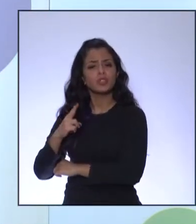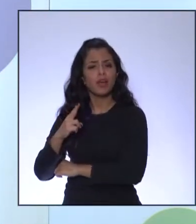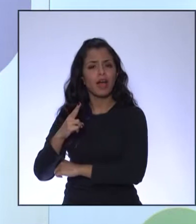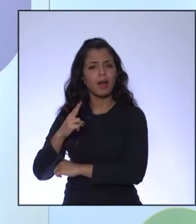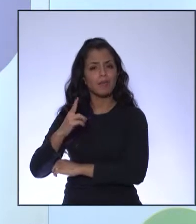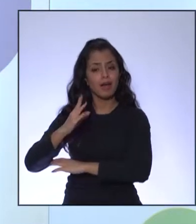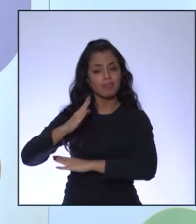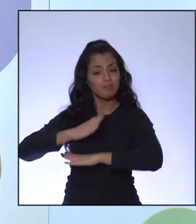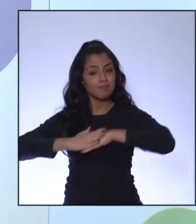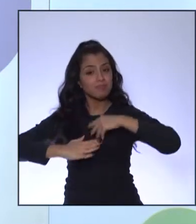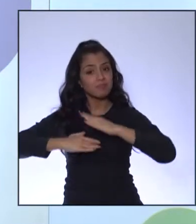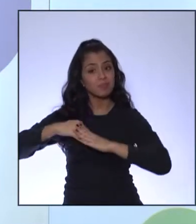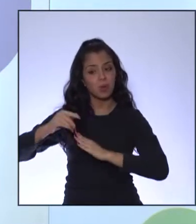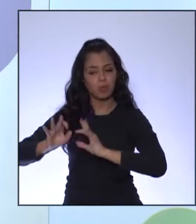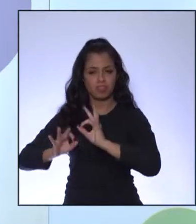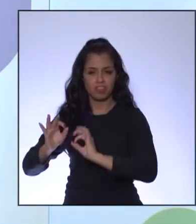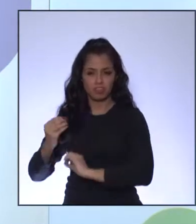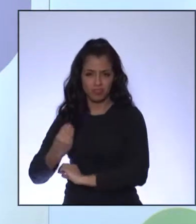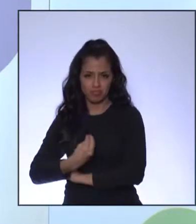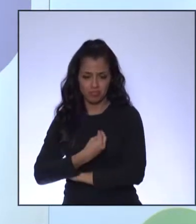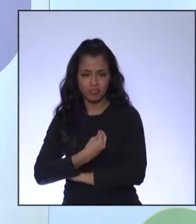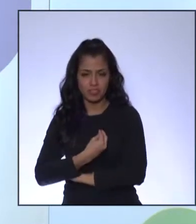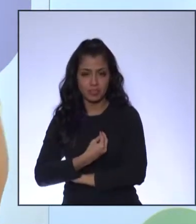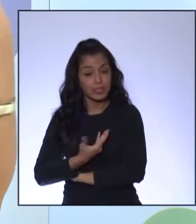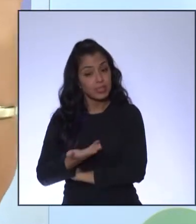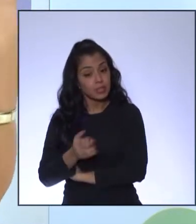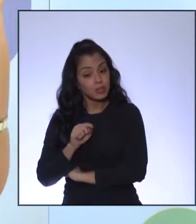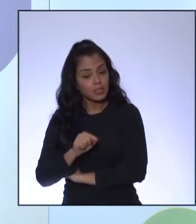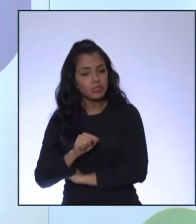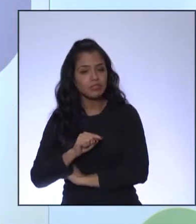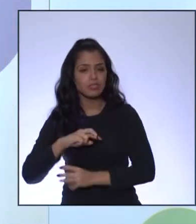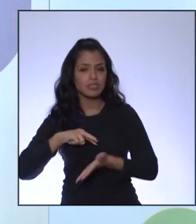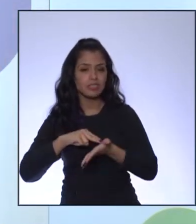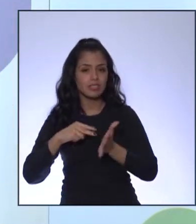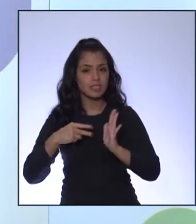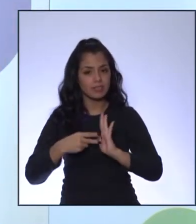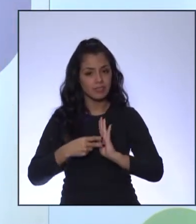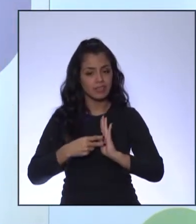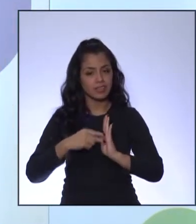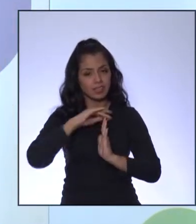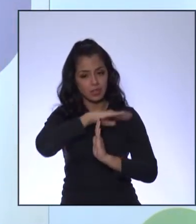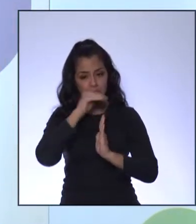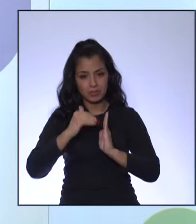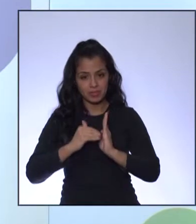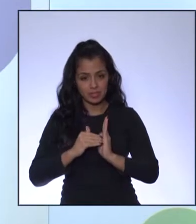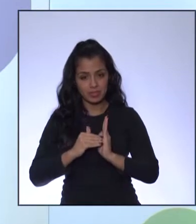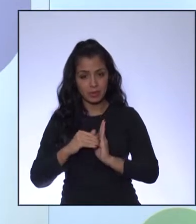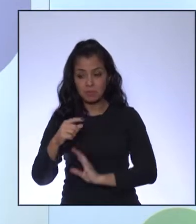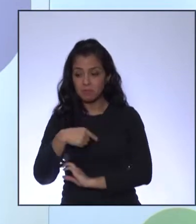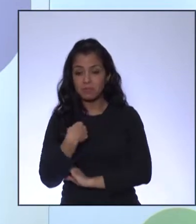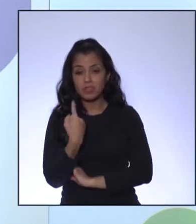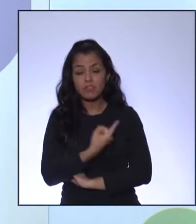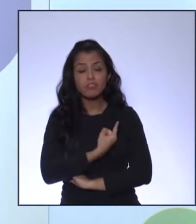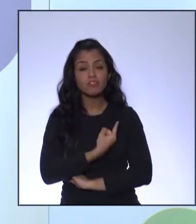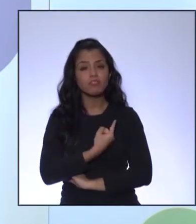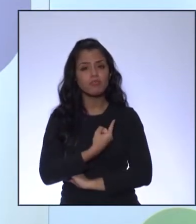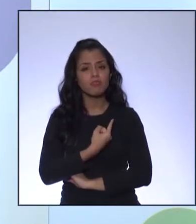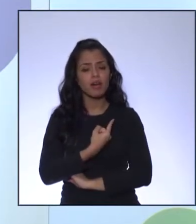de vida. Então, essa é a formação integral. A gente vai olhar várias